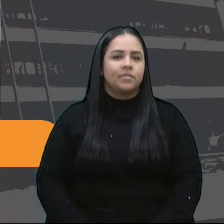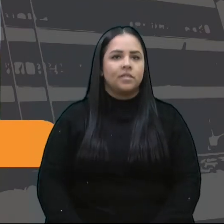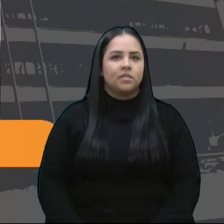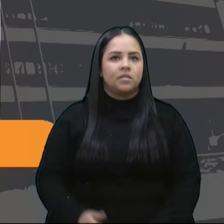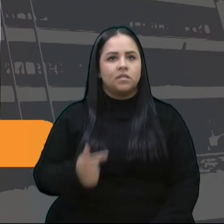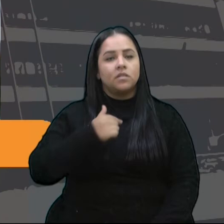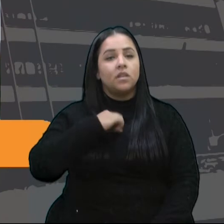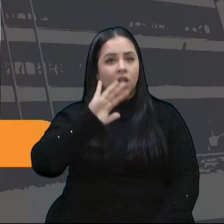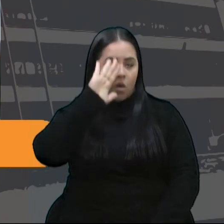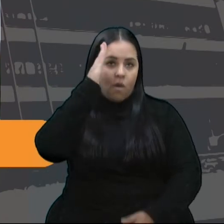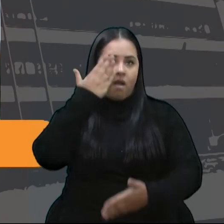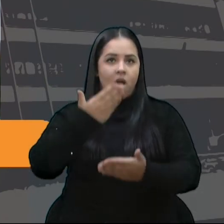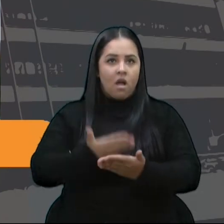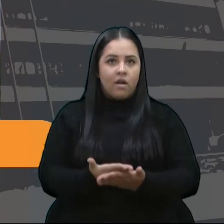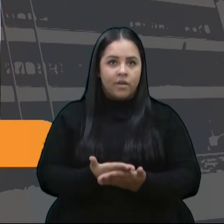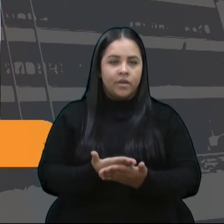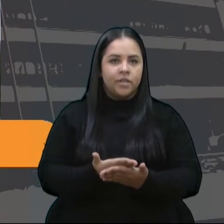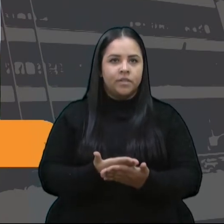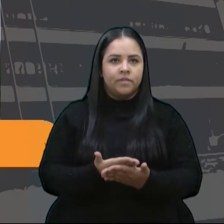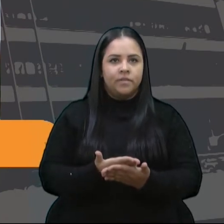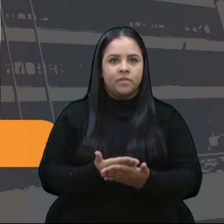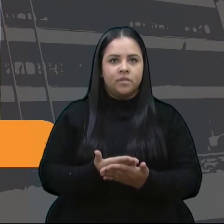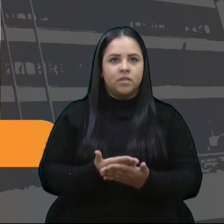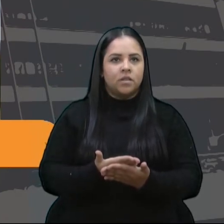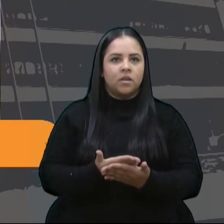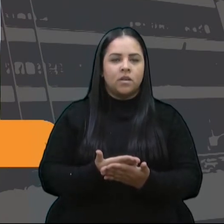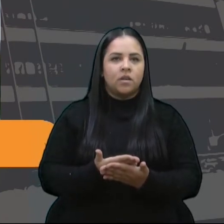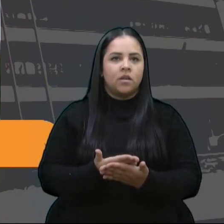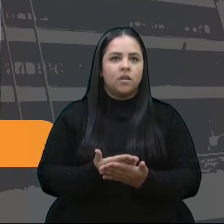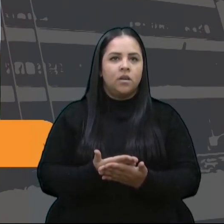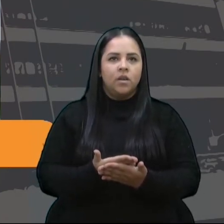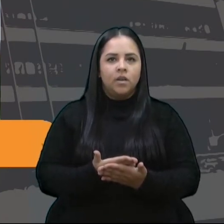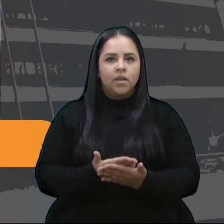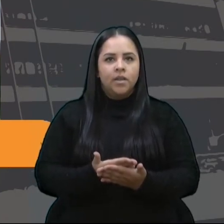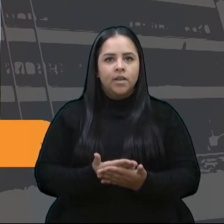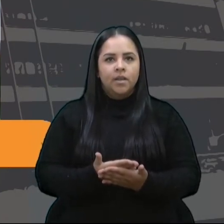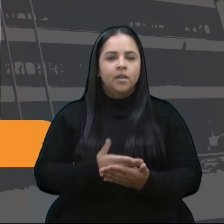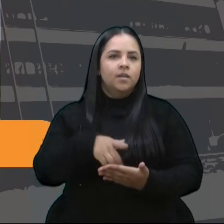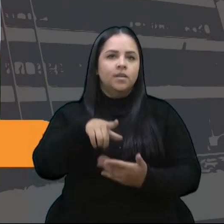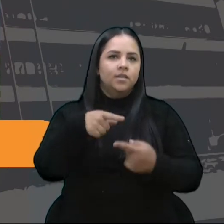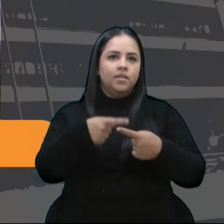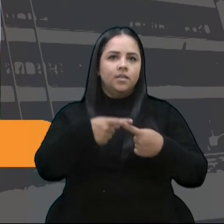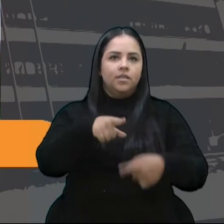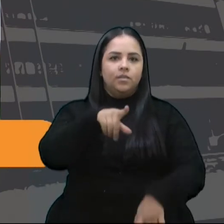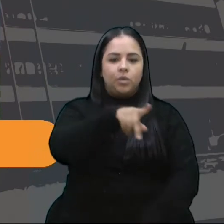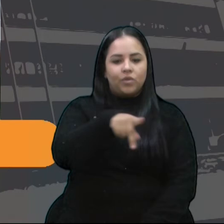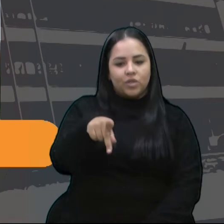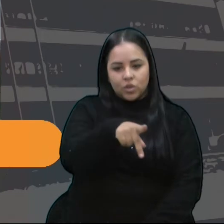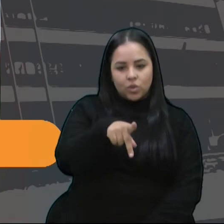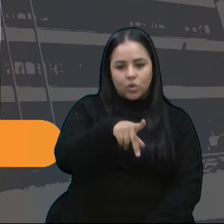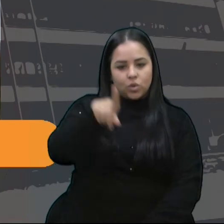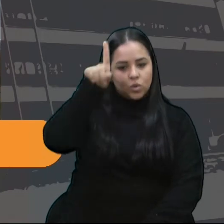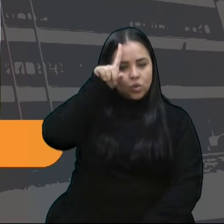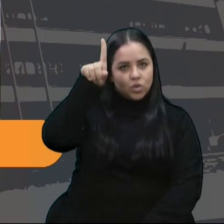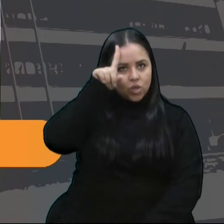acredito que para um professor assim, né, no dia a dia do curso de jornalismo,